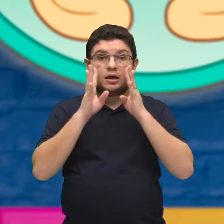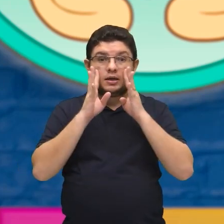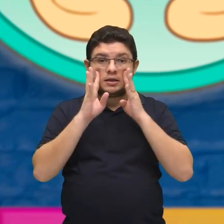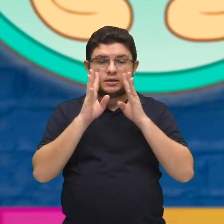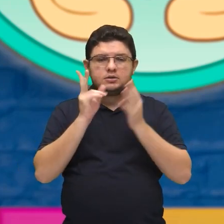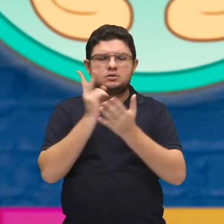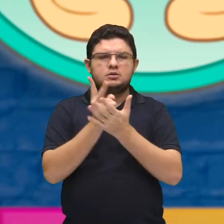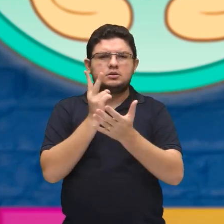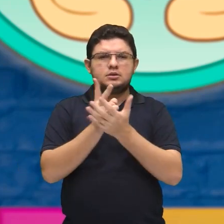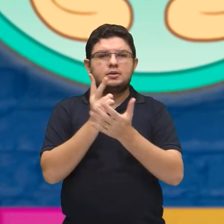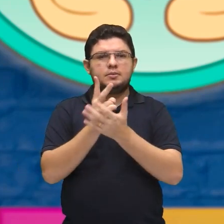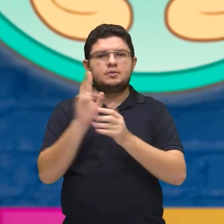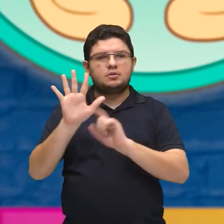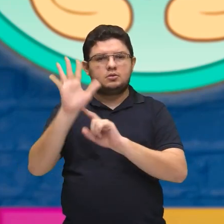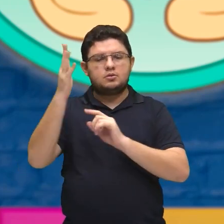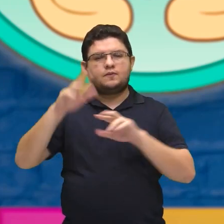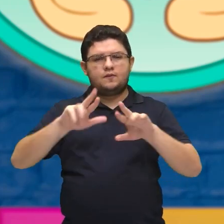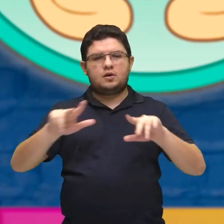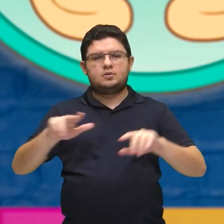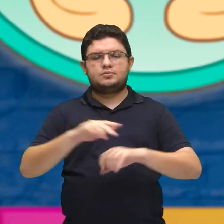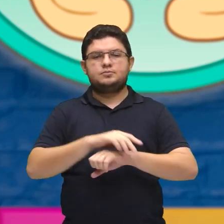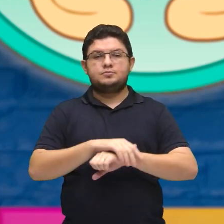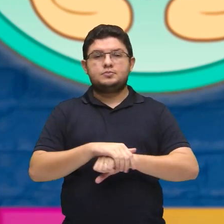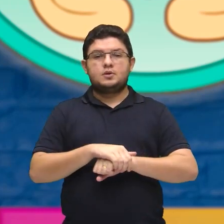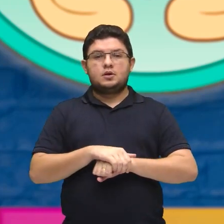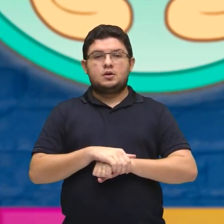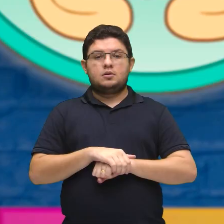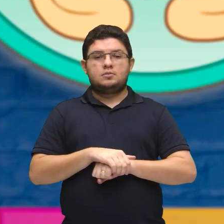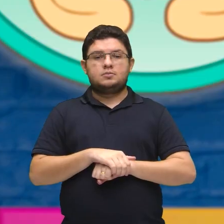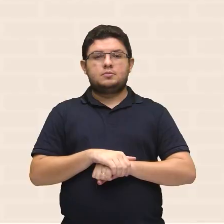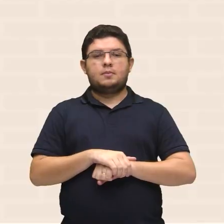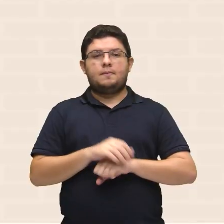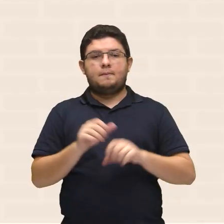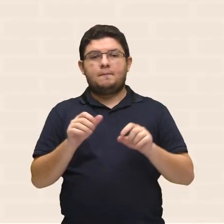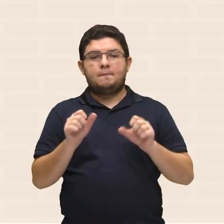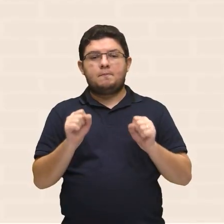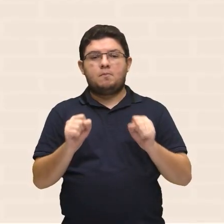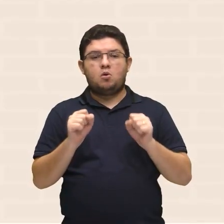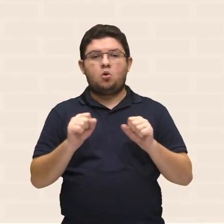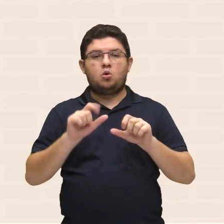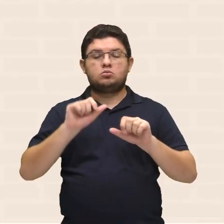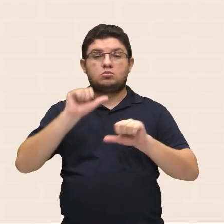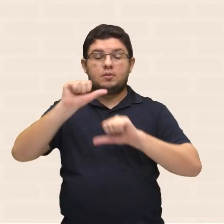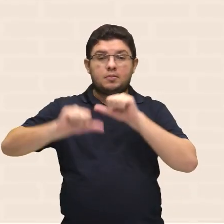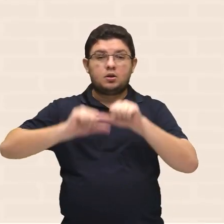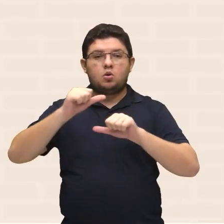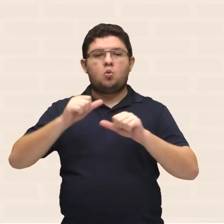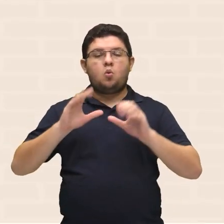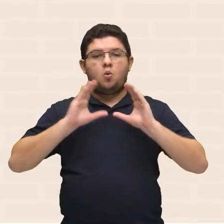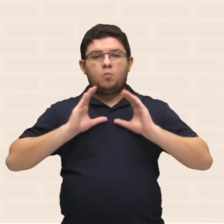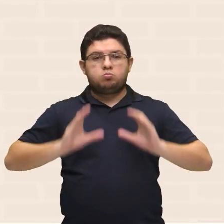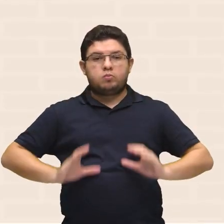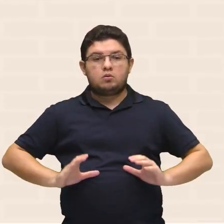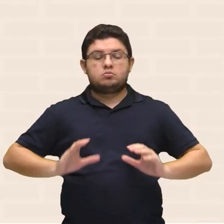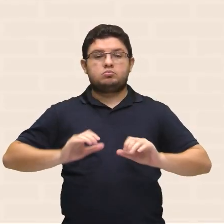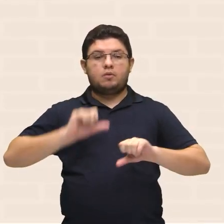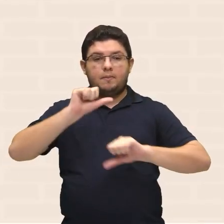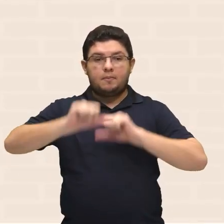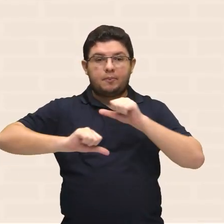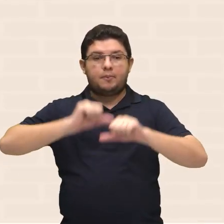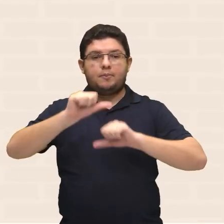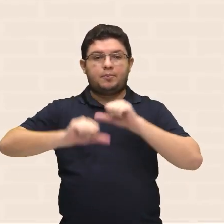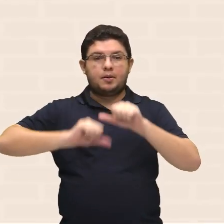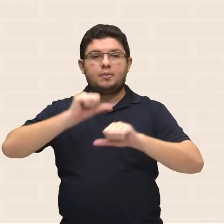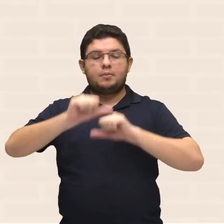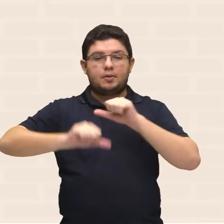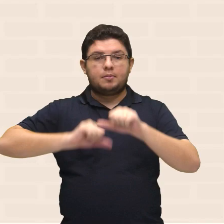né, dessas situações. Pode ter uma repetição de padrão de comportamento. Quando ele sai da